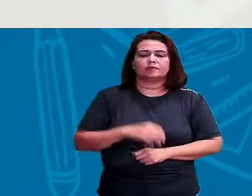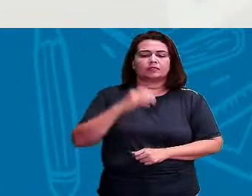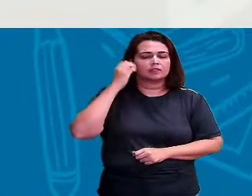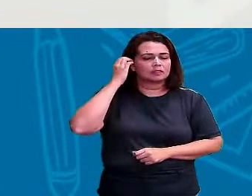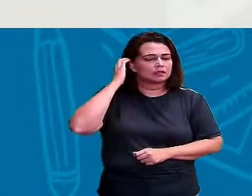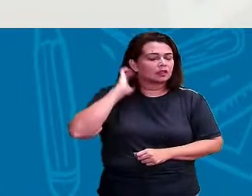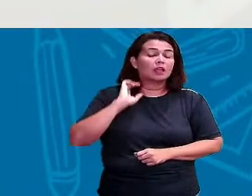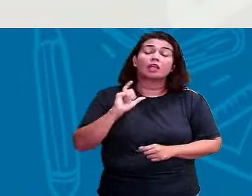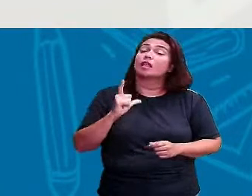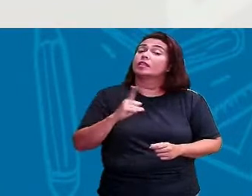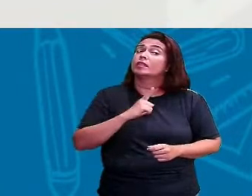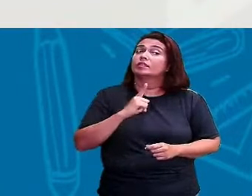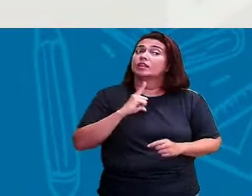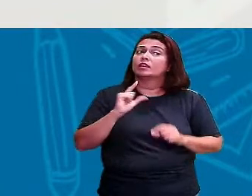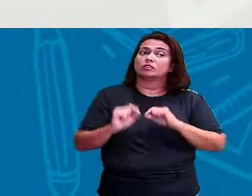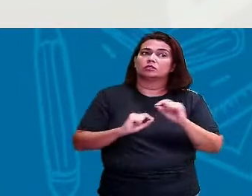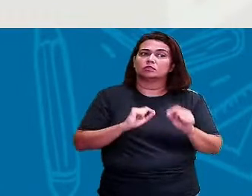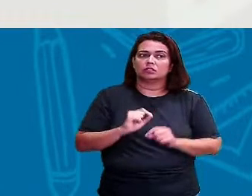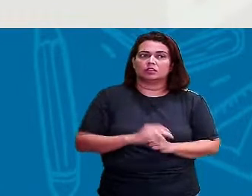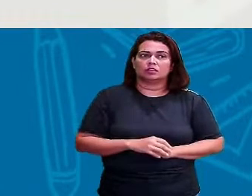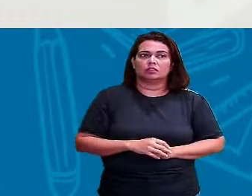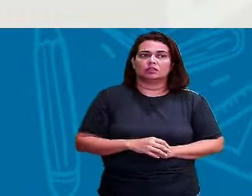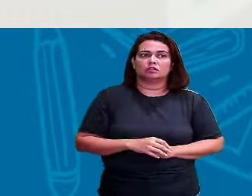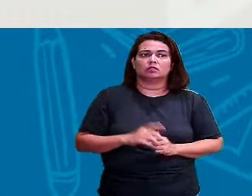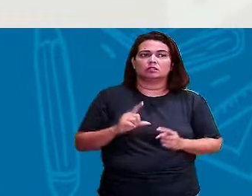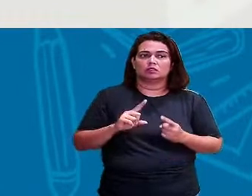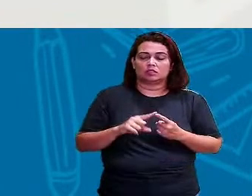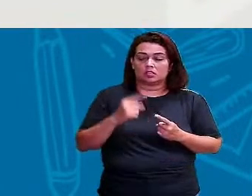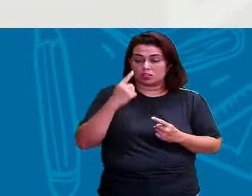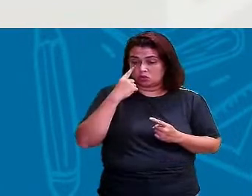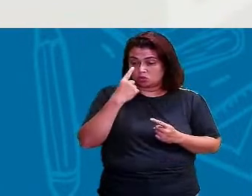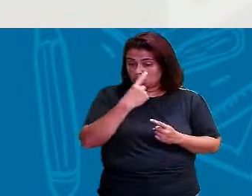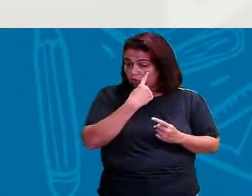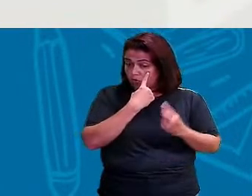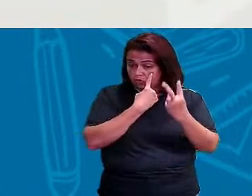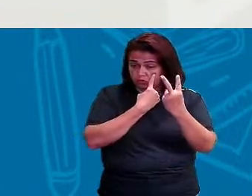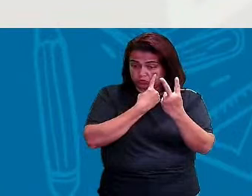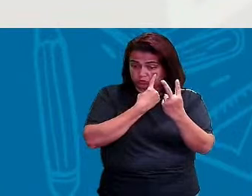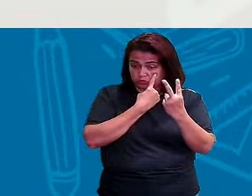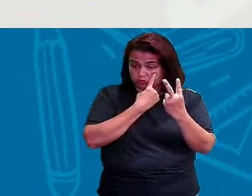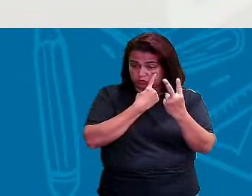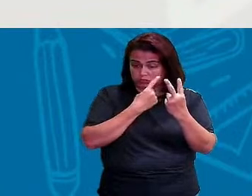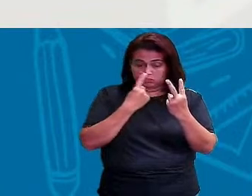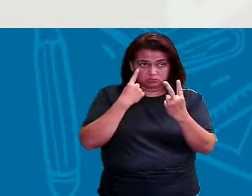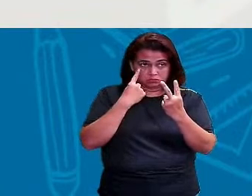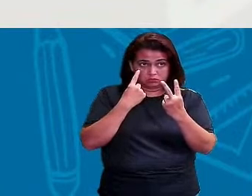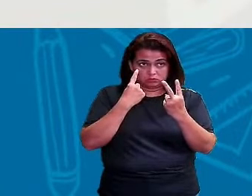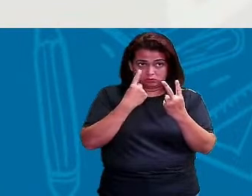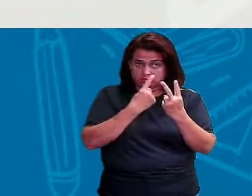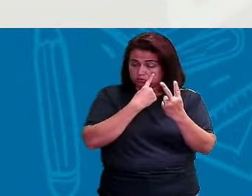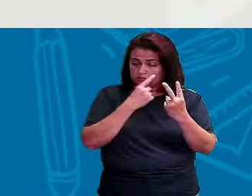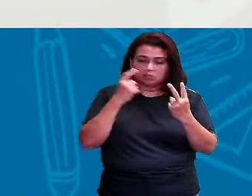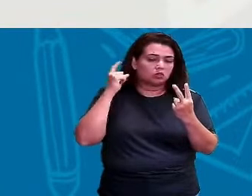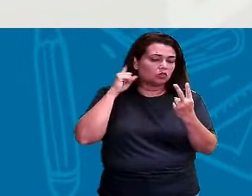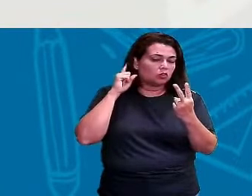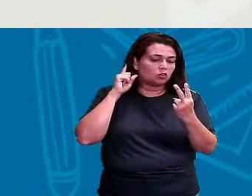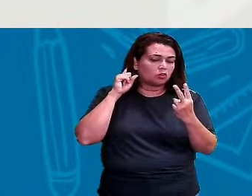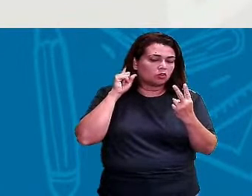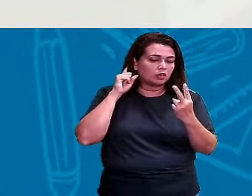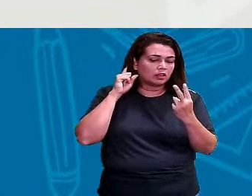que é que eu vou ter em par no nosso corpo? Eu vou ter o olho, tenho 2 olhos,